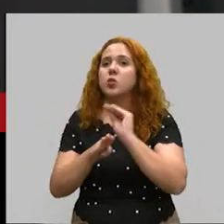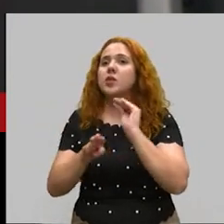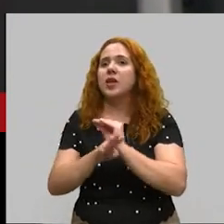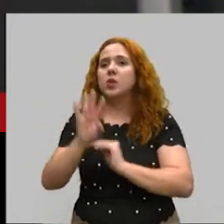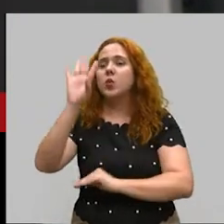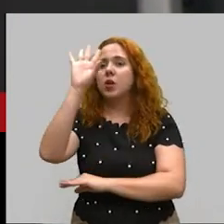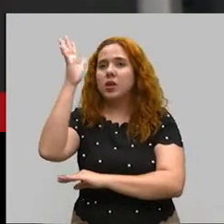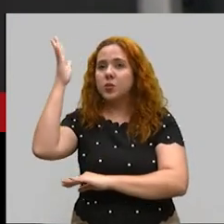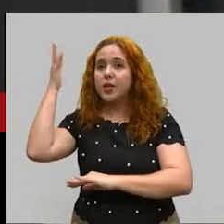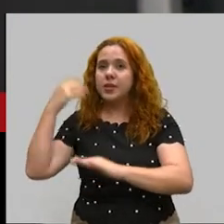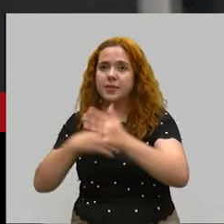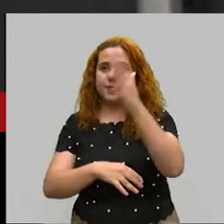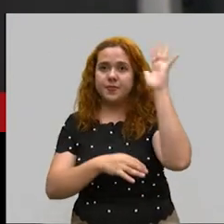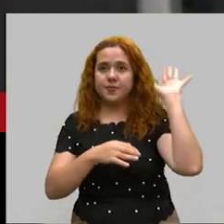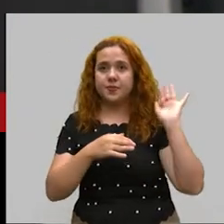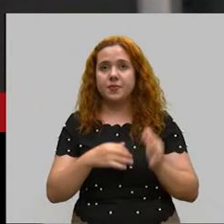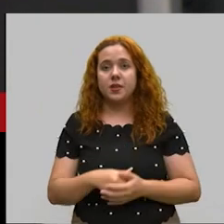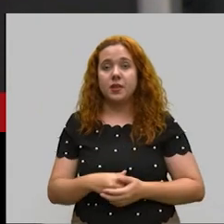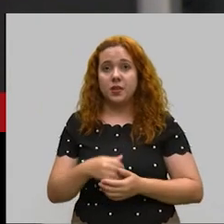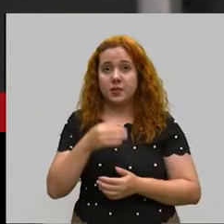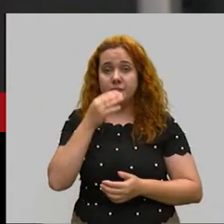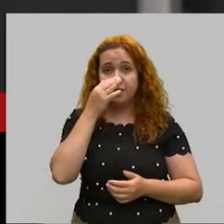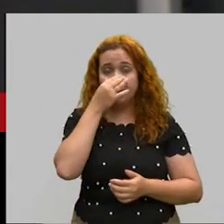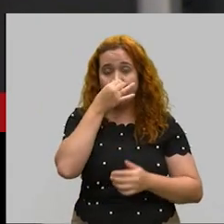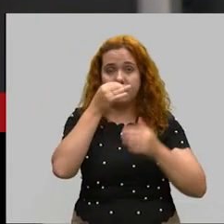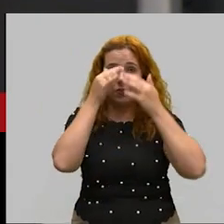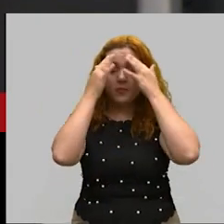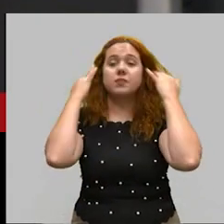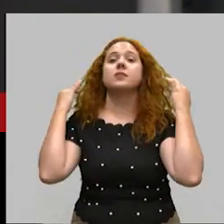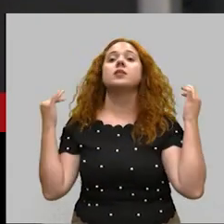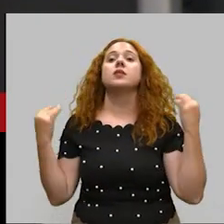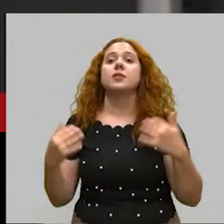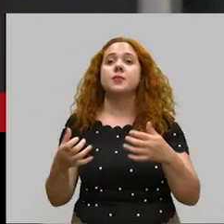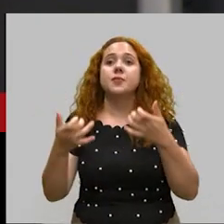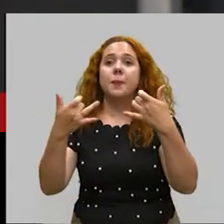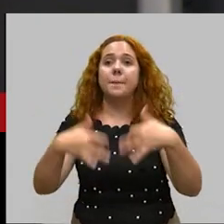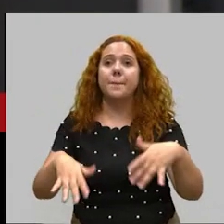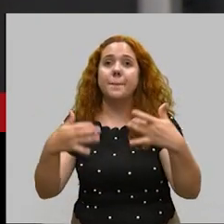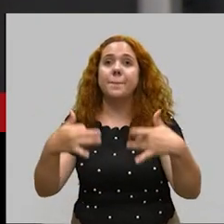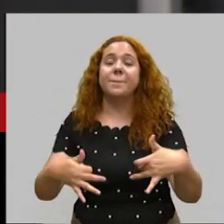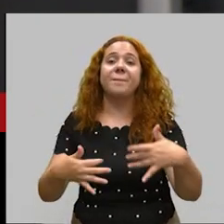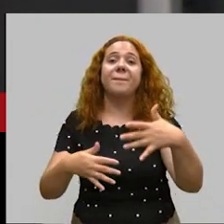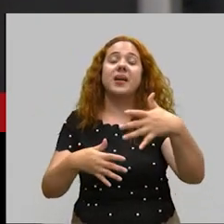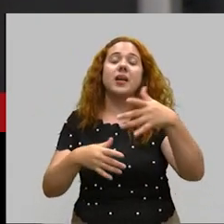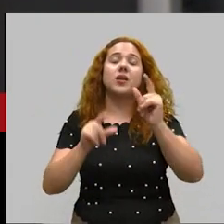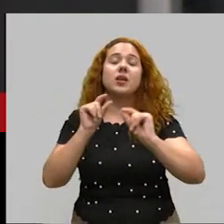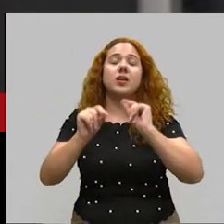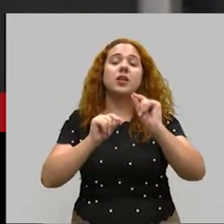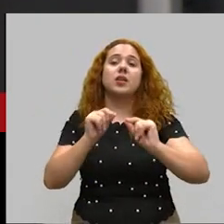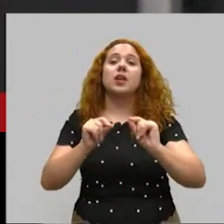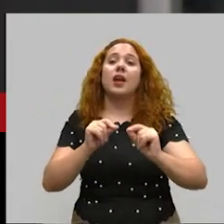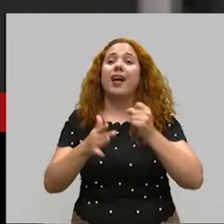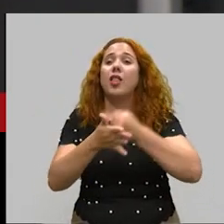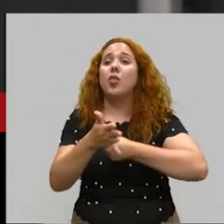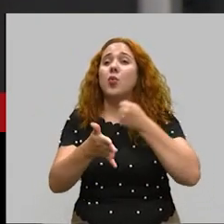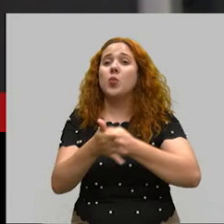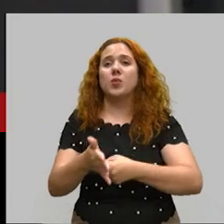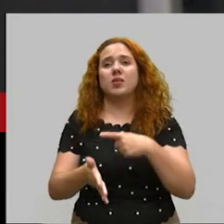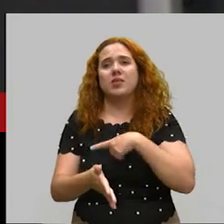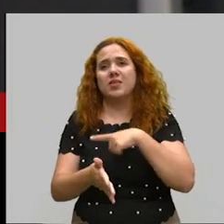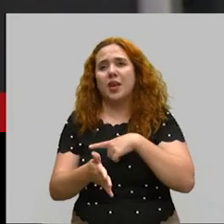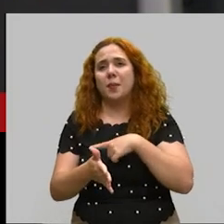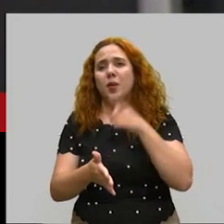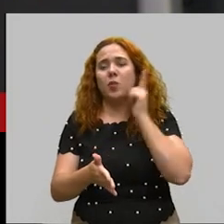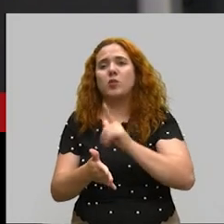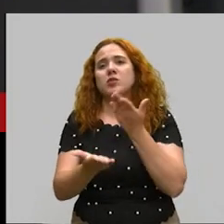eu disse tudo isso para dizer do espaço que eu venho e da luta que a gente tem para poder conseguir estudar